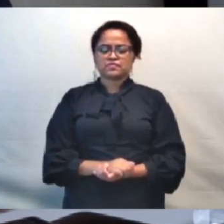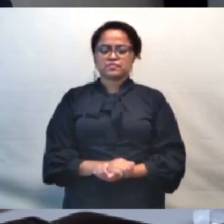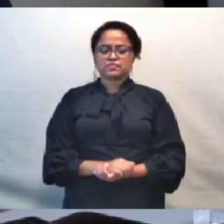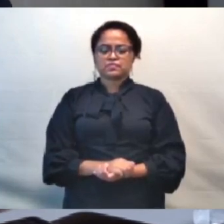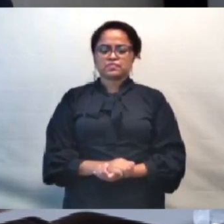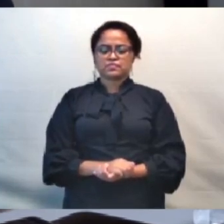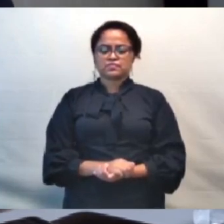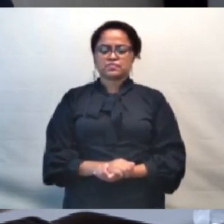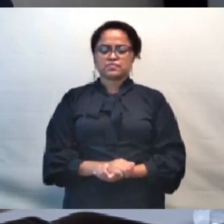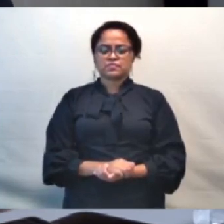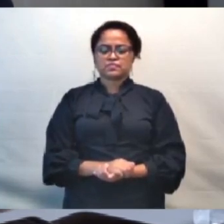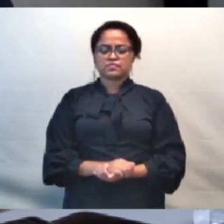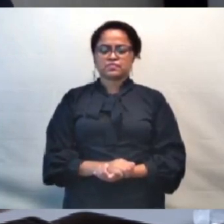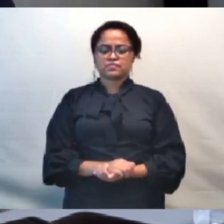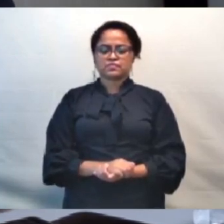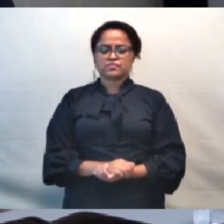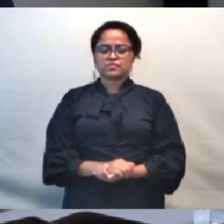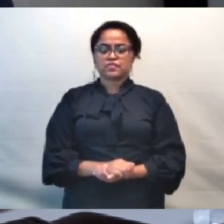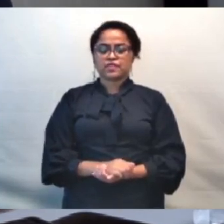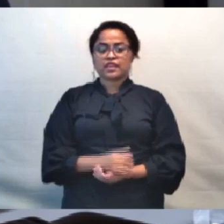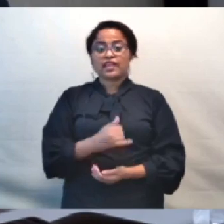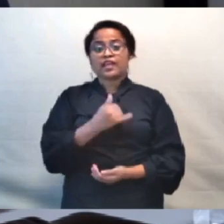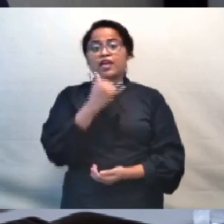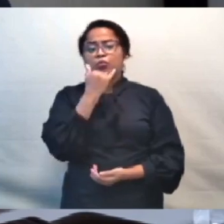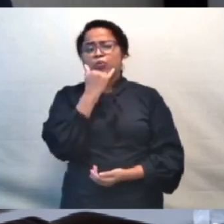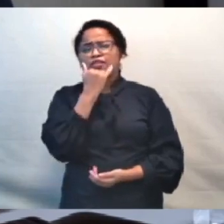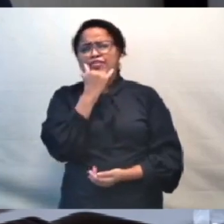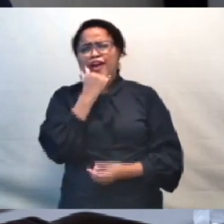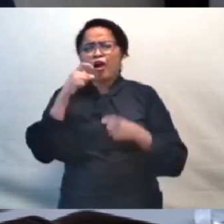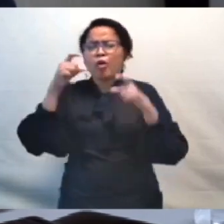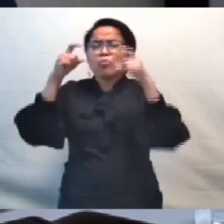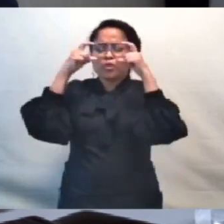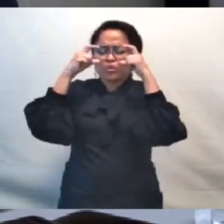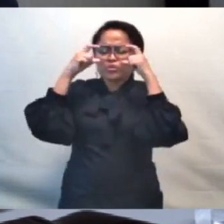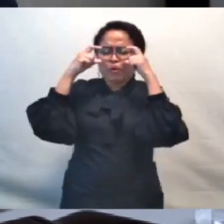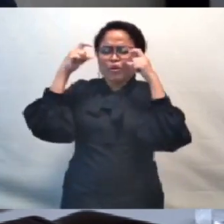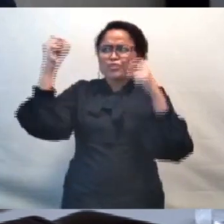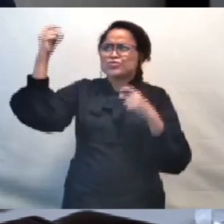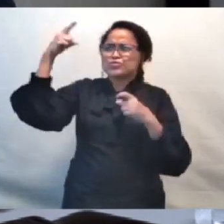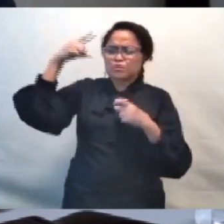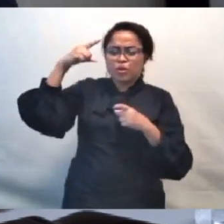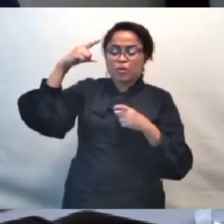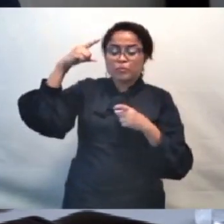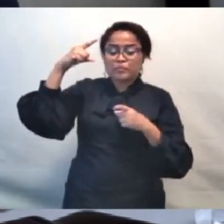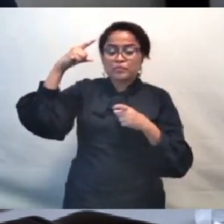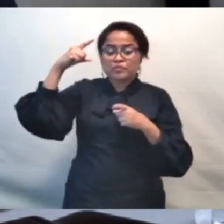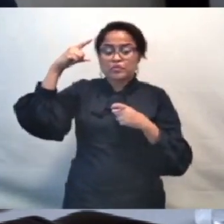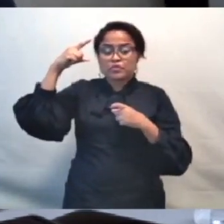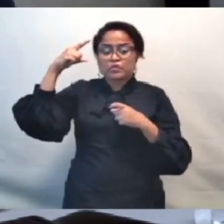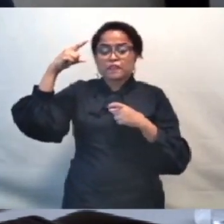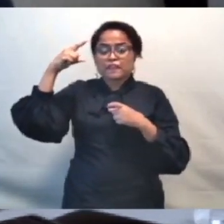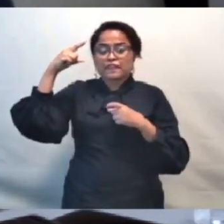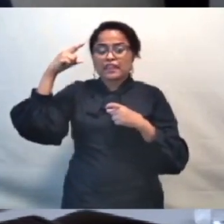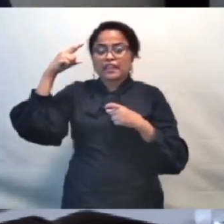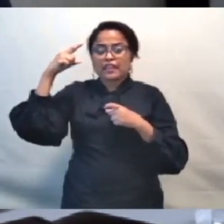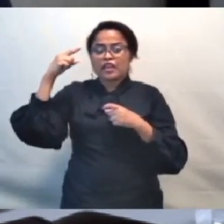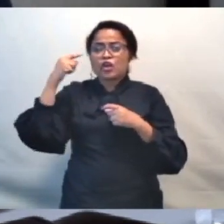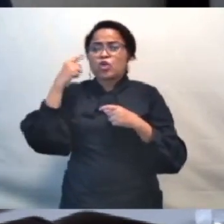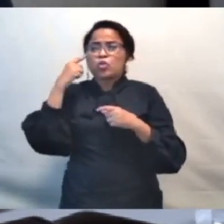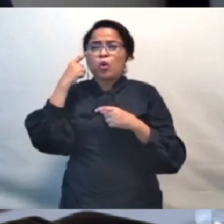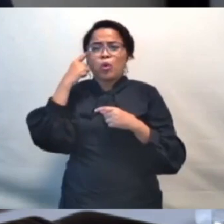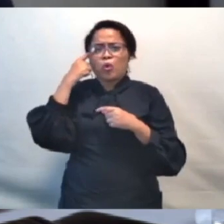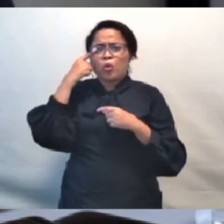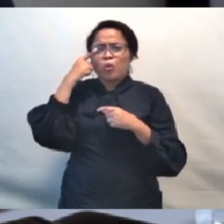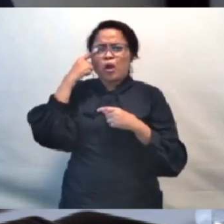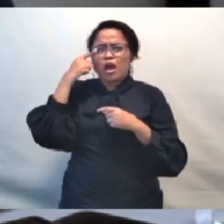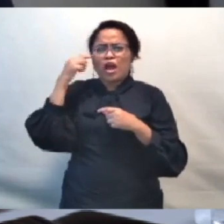Perdão pelos óculos, não é que eu esteja tão terrível, não, mas houve um pequeno terçolzinho aqui e preferi poupá-los do